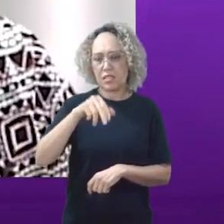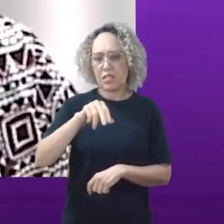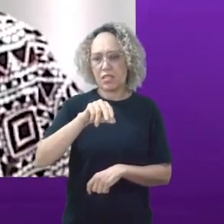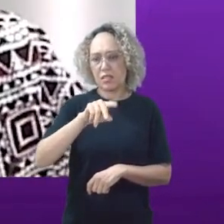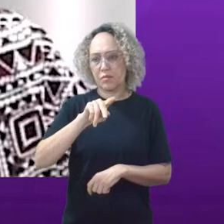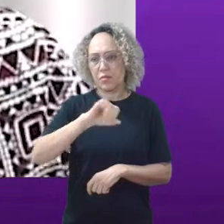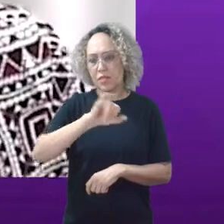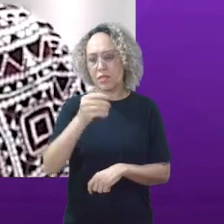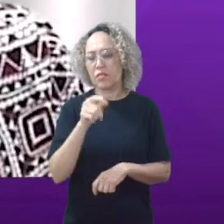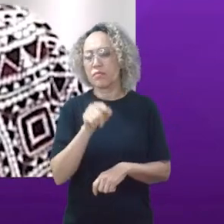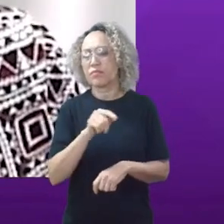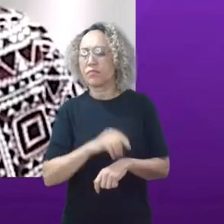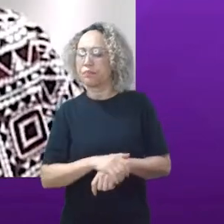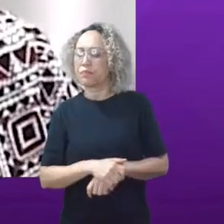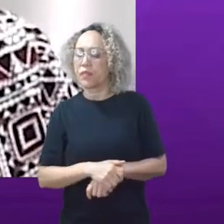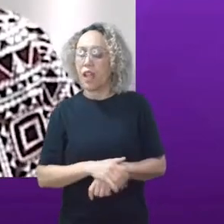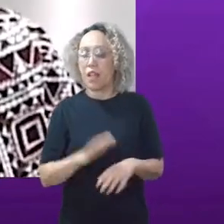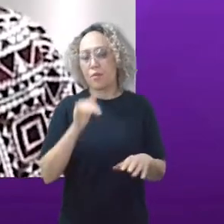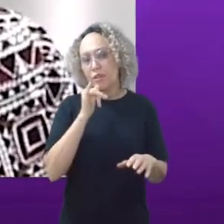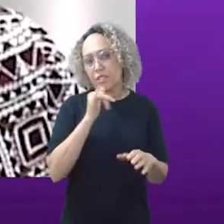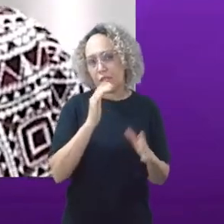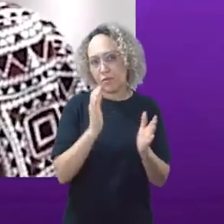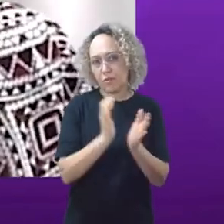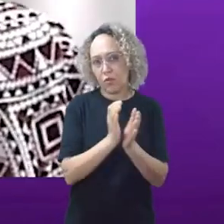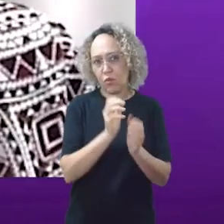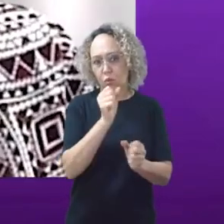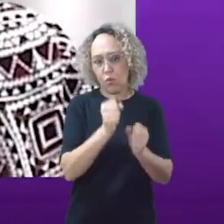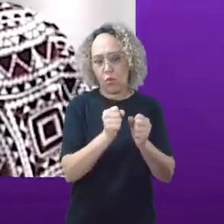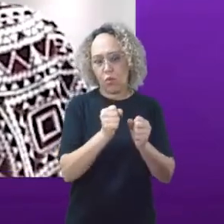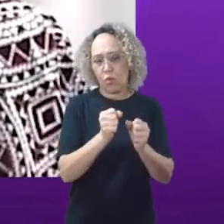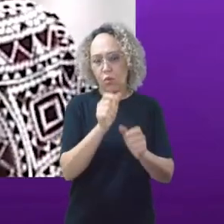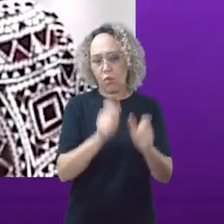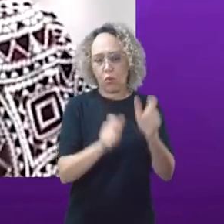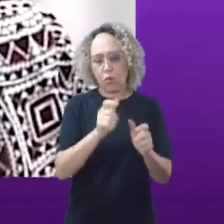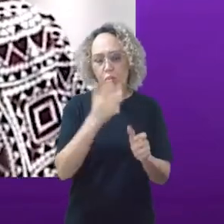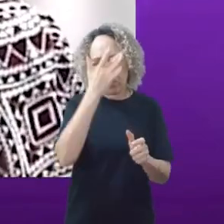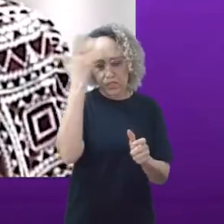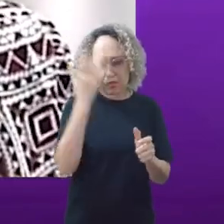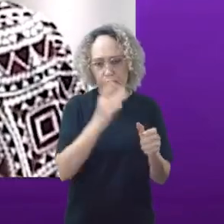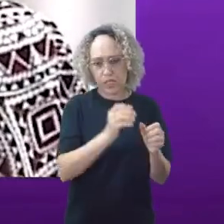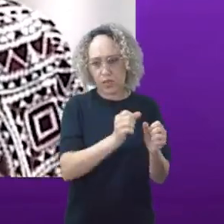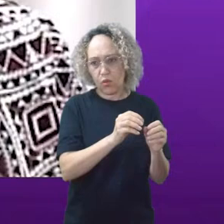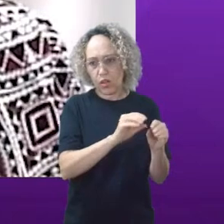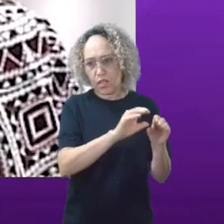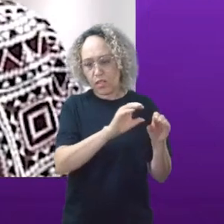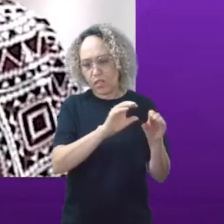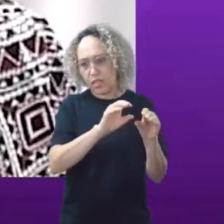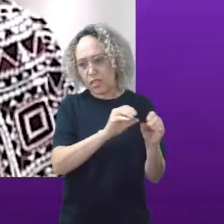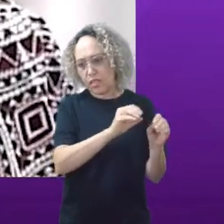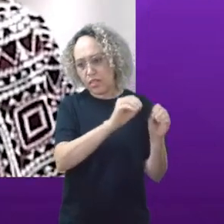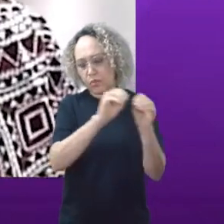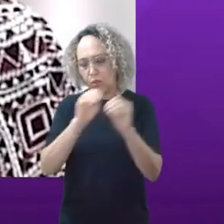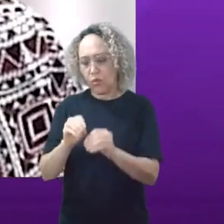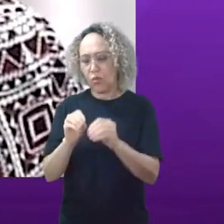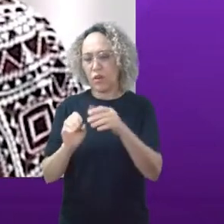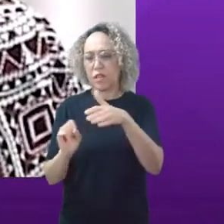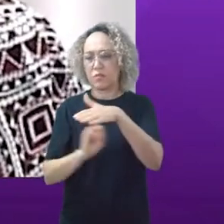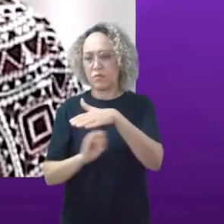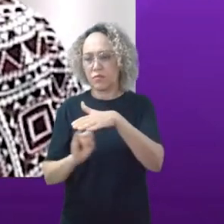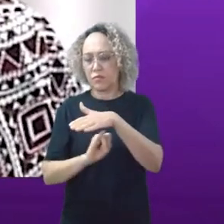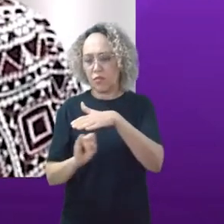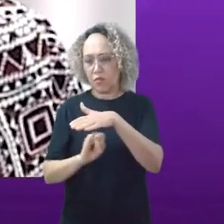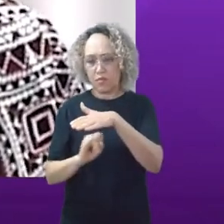conseguiu migrar para uma situação mais formalizada, a gente tem algo como 16 milhões de